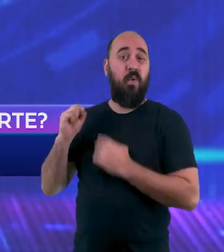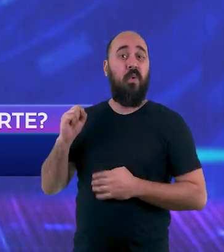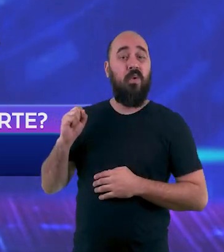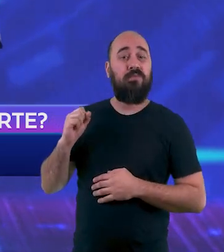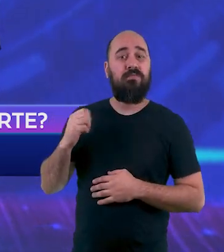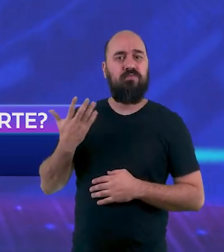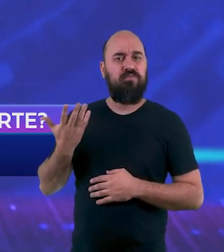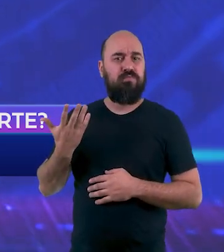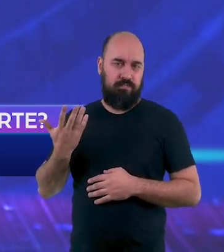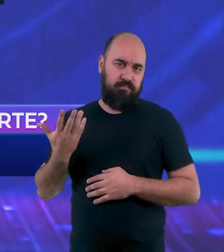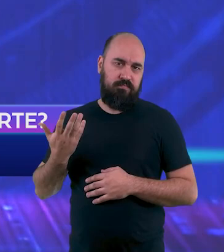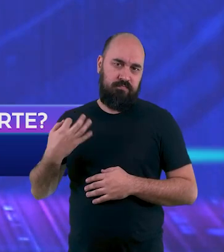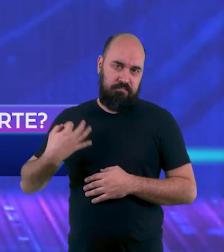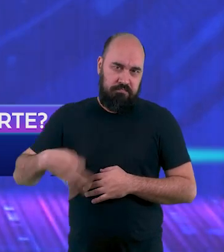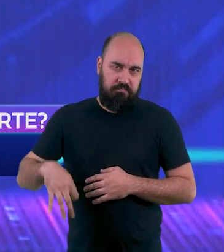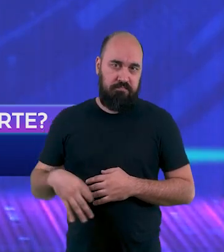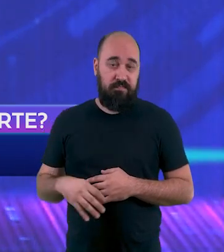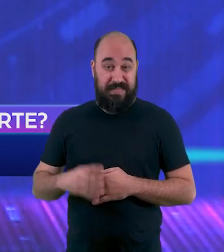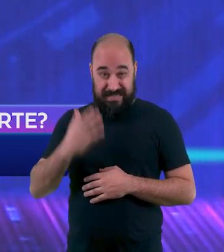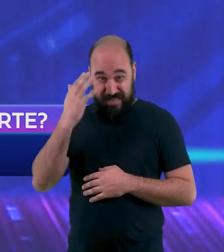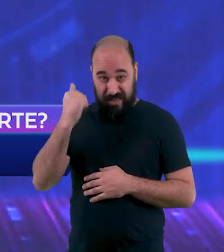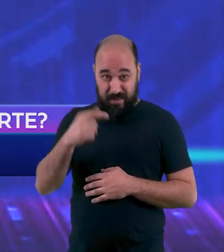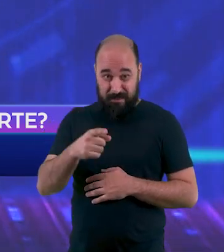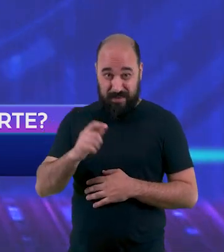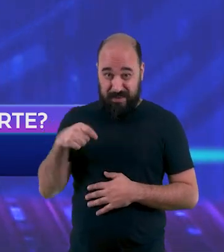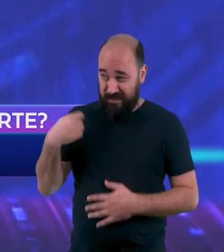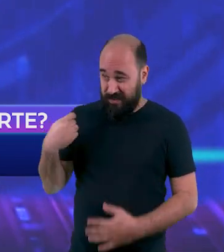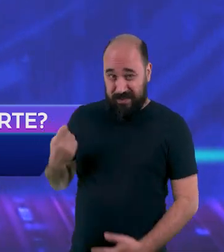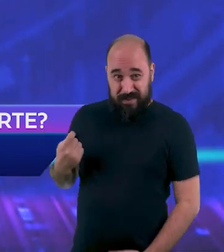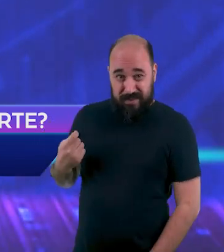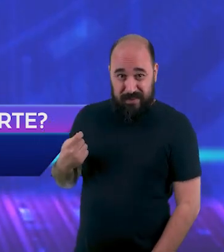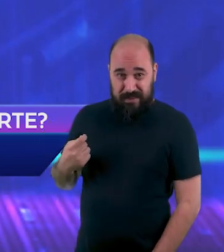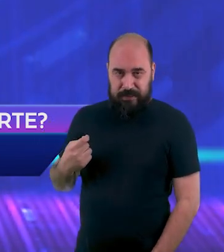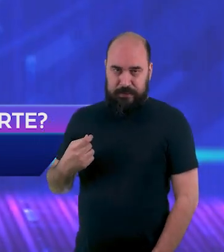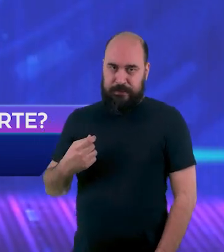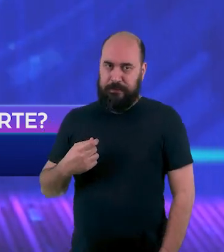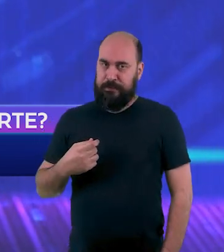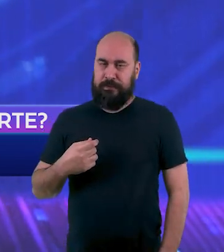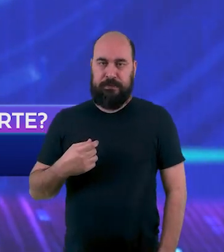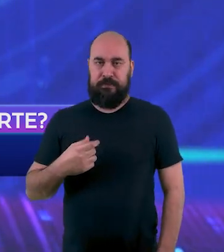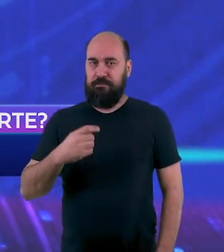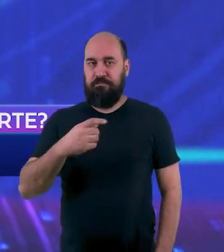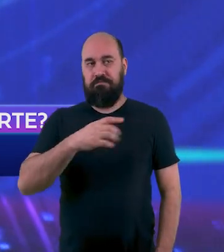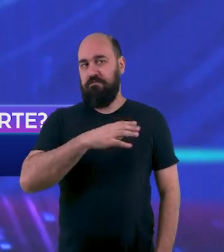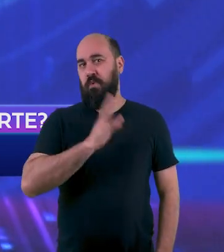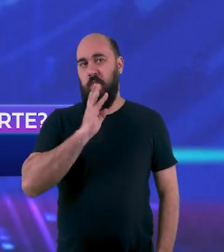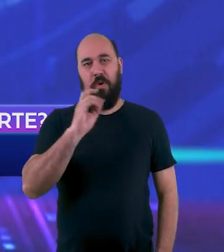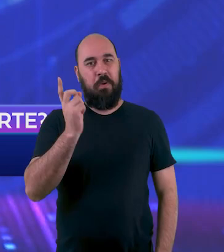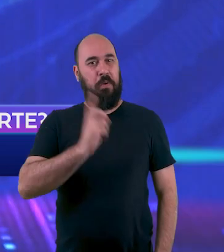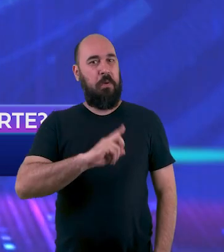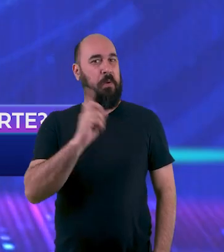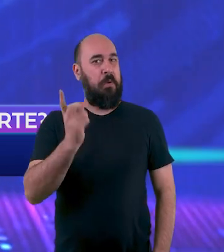mãe. Então são 8. Você já talvez nem saiba o nome deles.